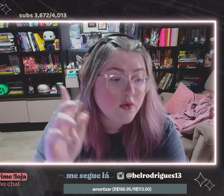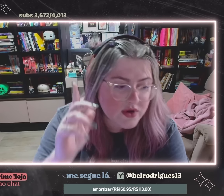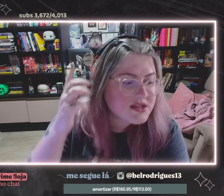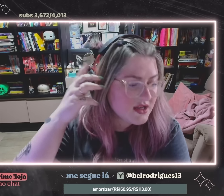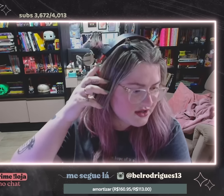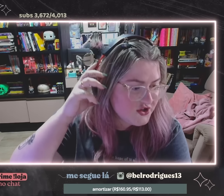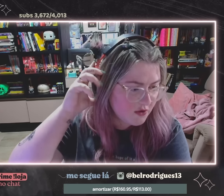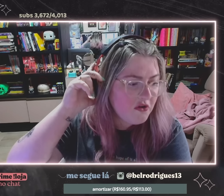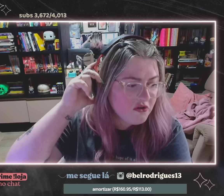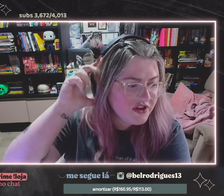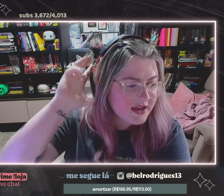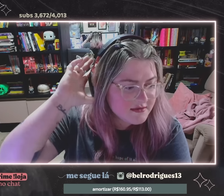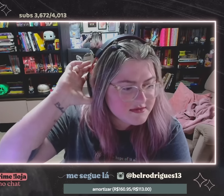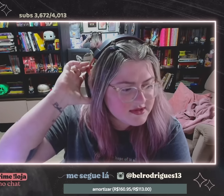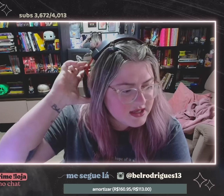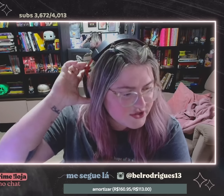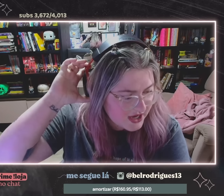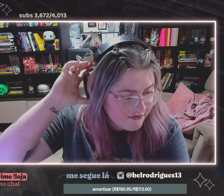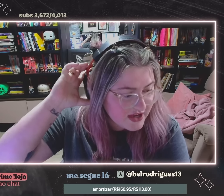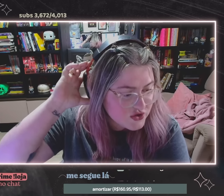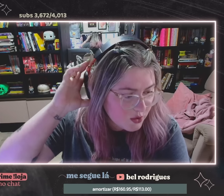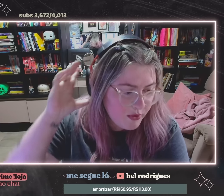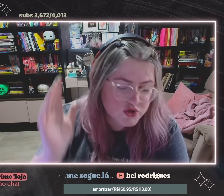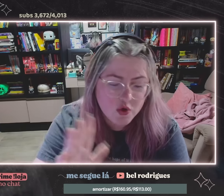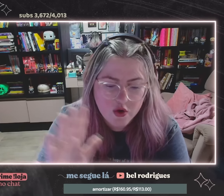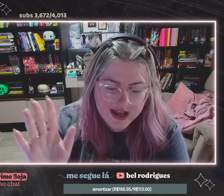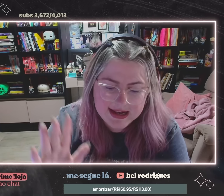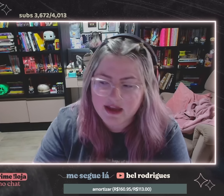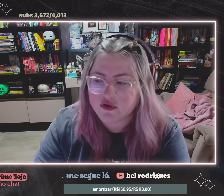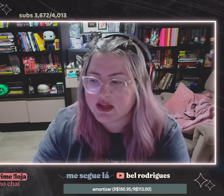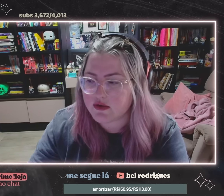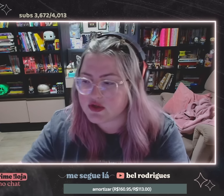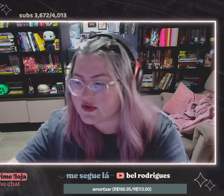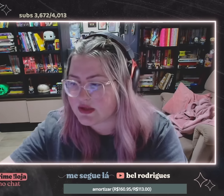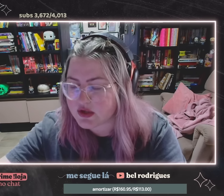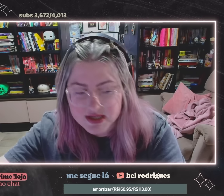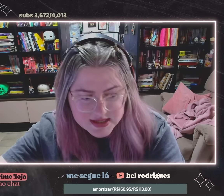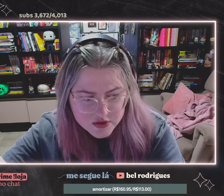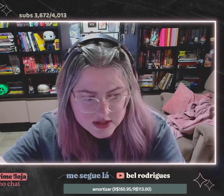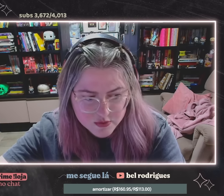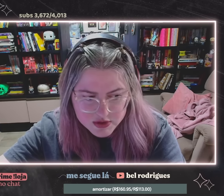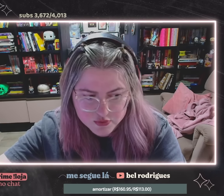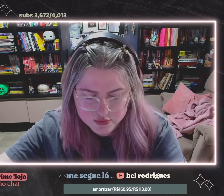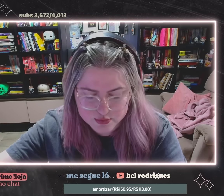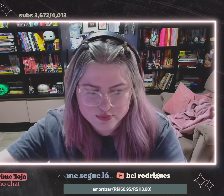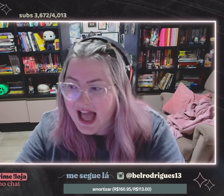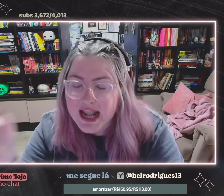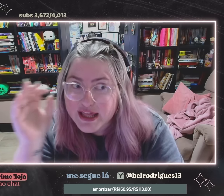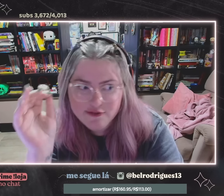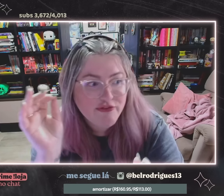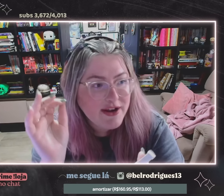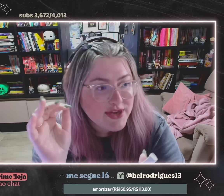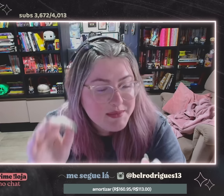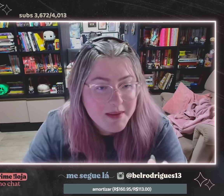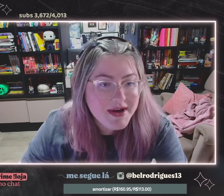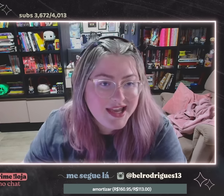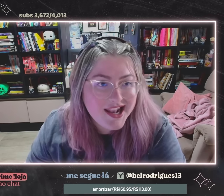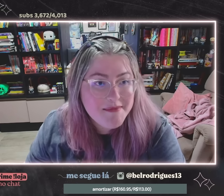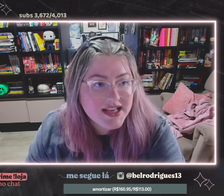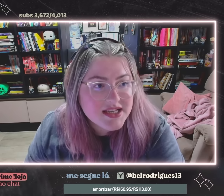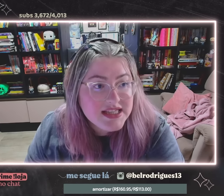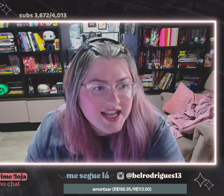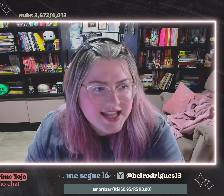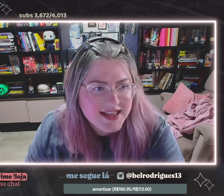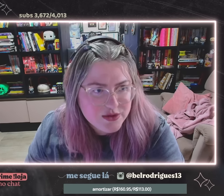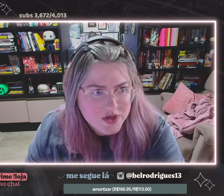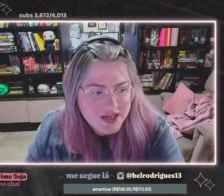certeza um instante que eu vou ouvir e já vejo se eu posso colocar em live ou não se eu vou ser processado ou não um minuto cara eu falo que a minha mãe